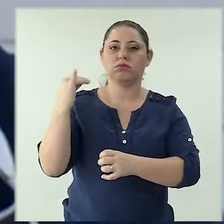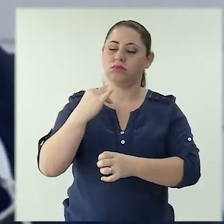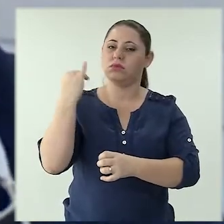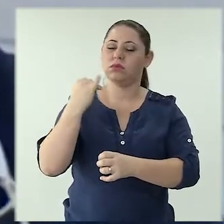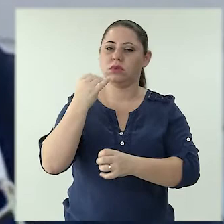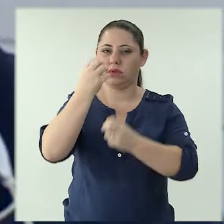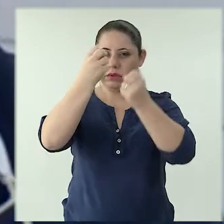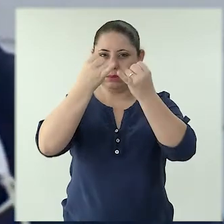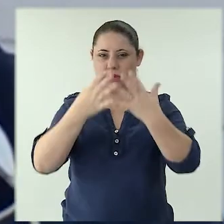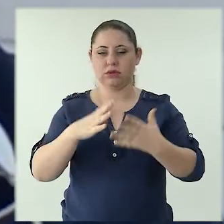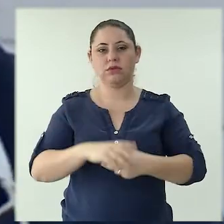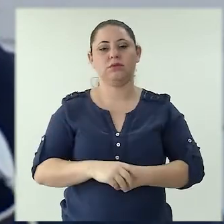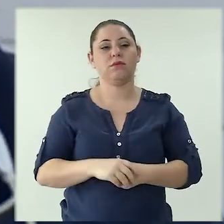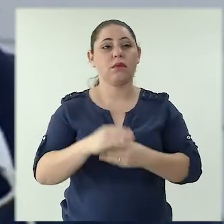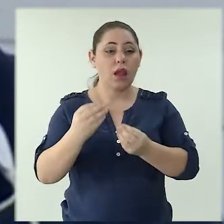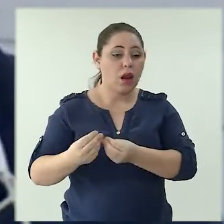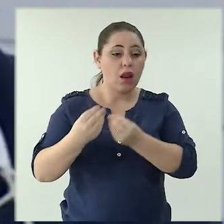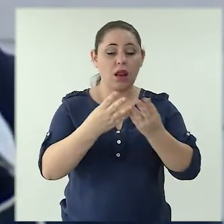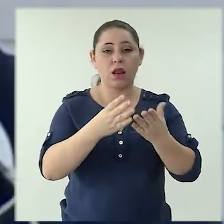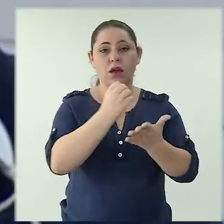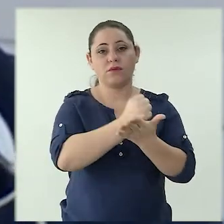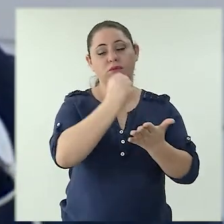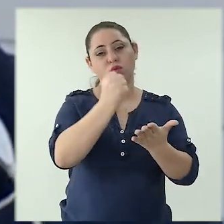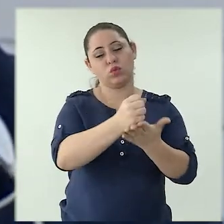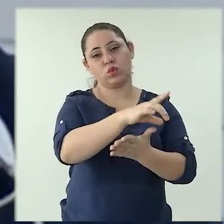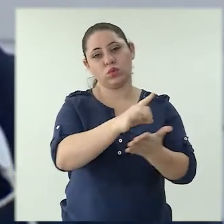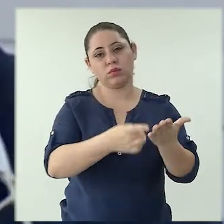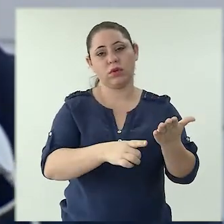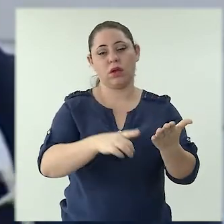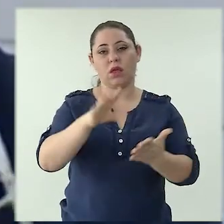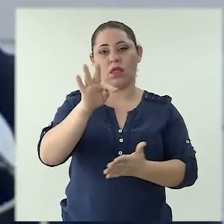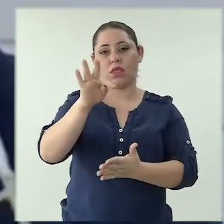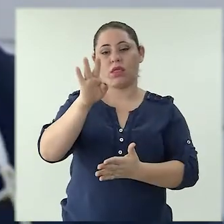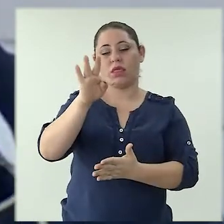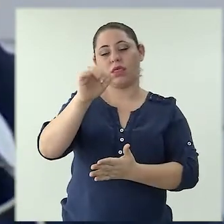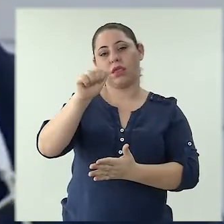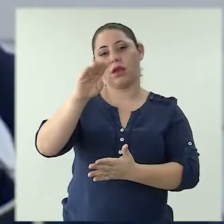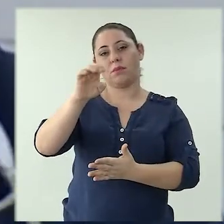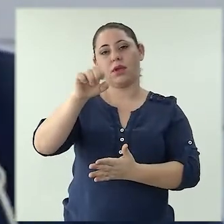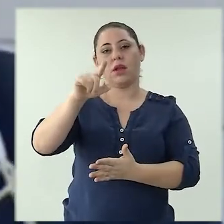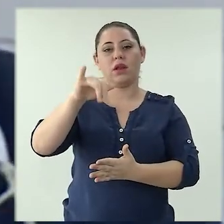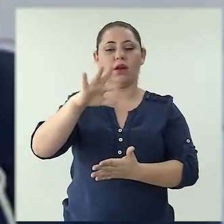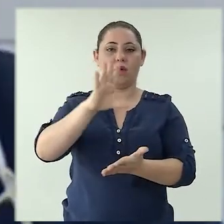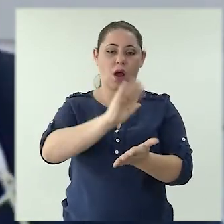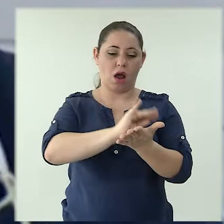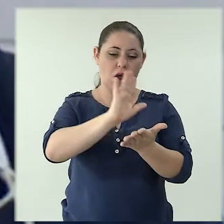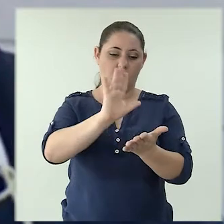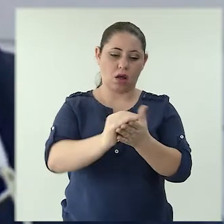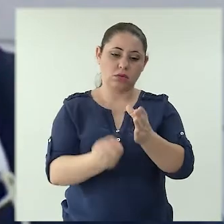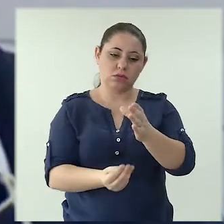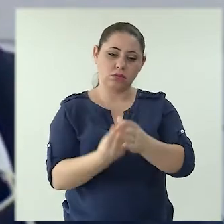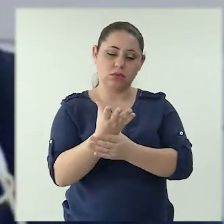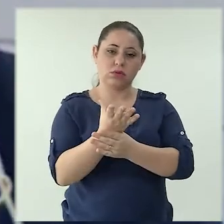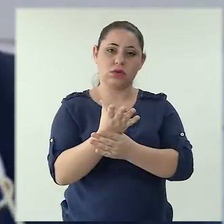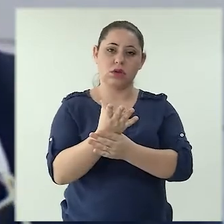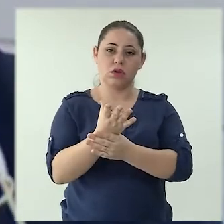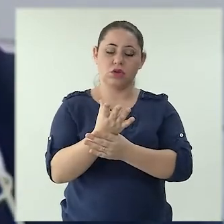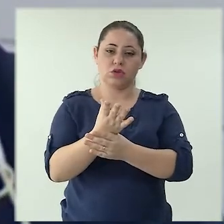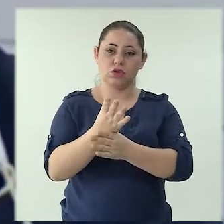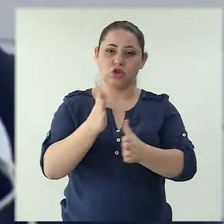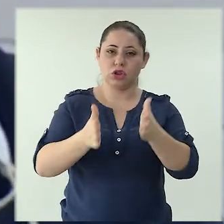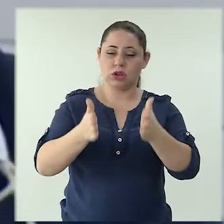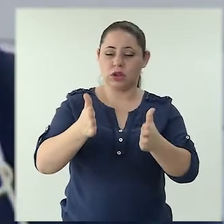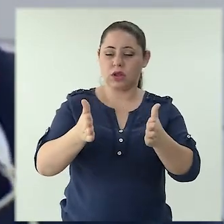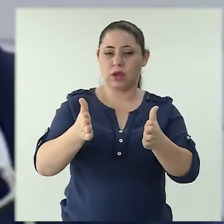Diante disso, então, eu levo toda essa documentação para o cartório, o tabelião faz essa ata notarial de tempo de